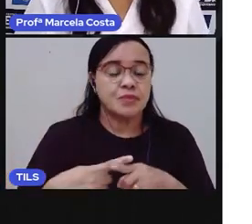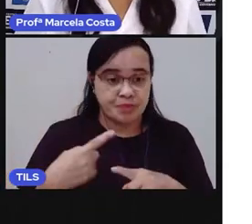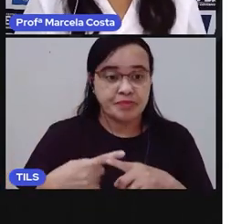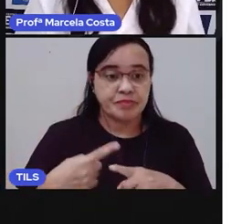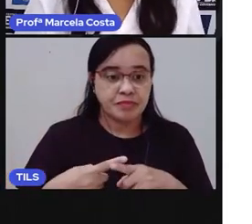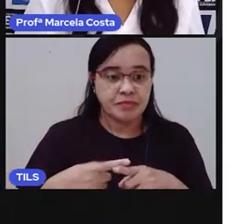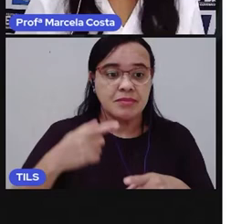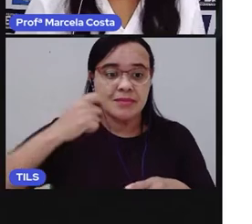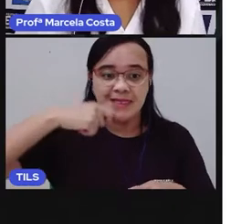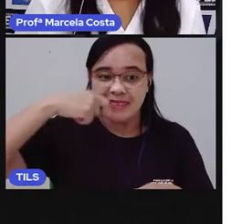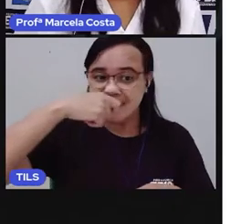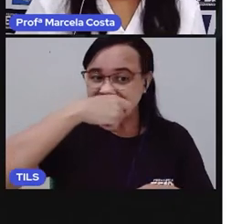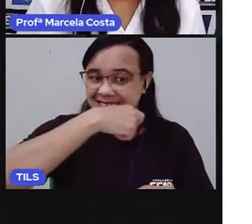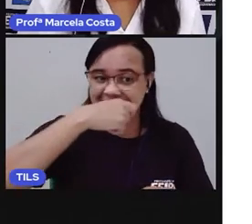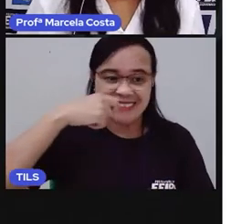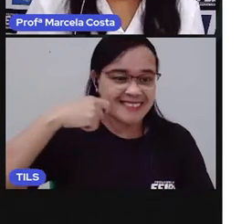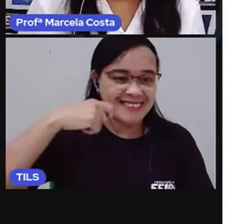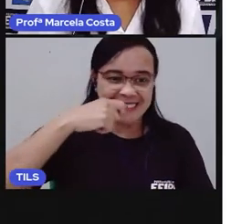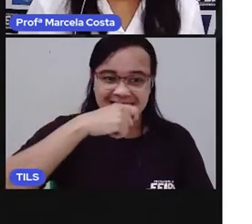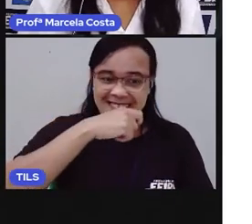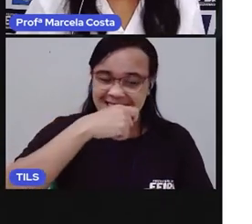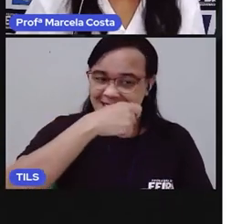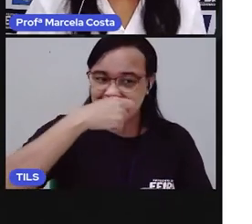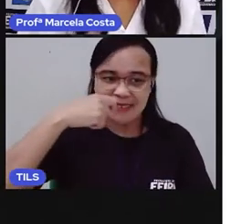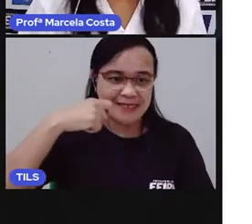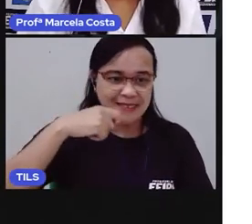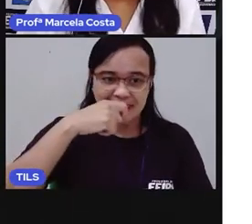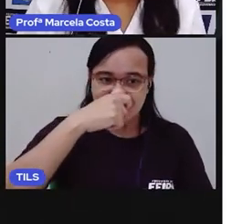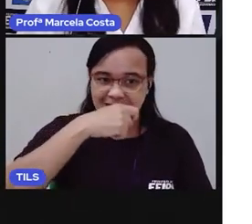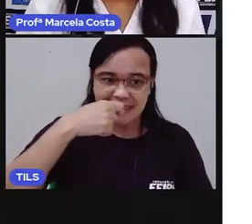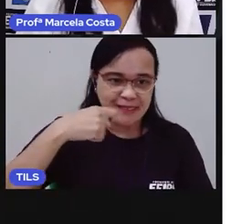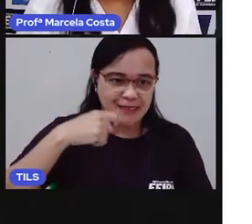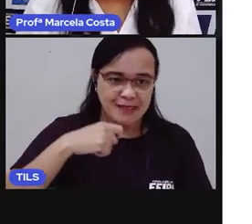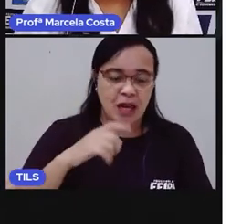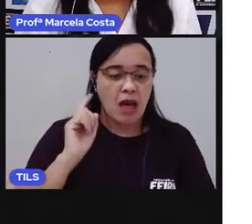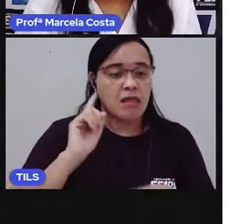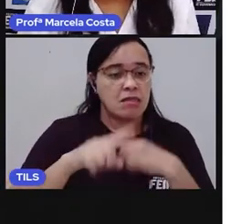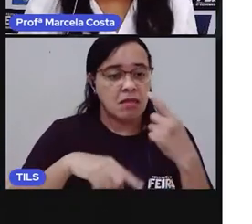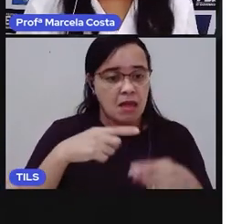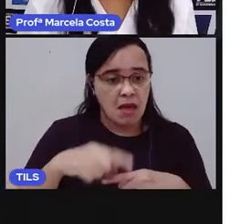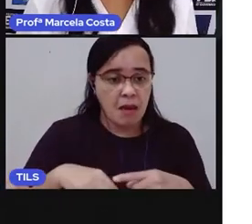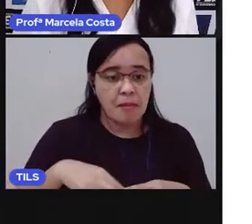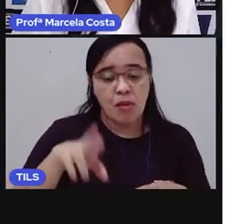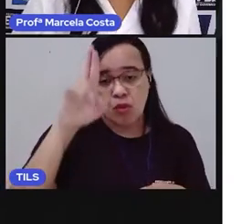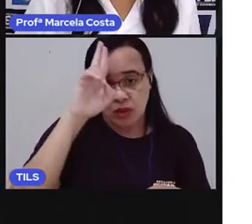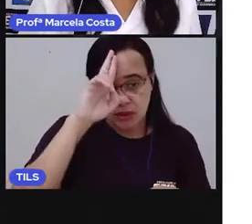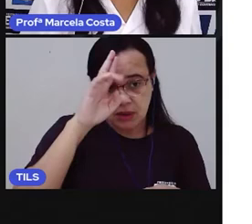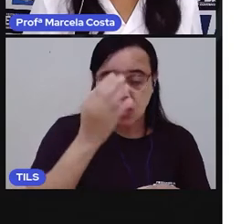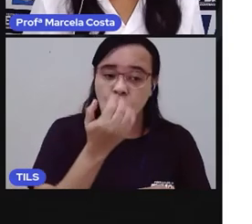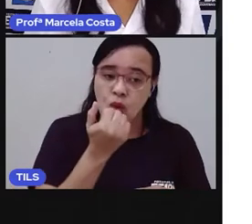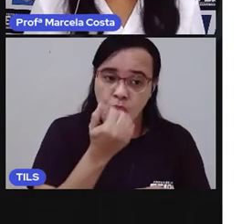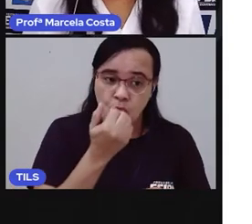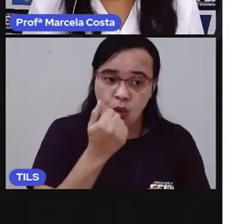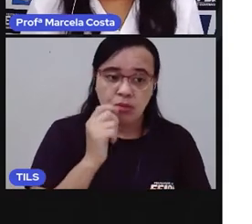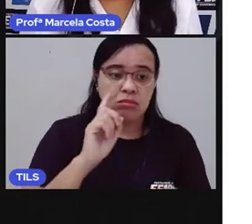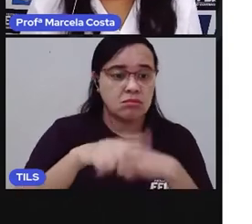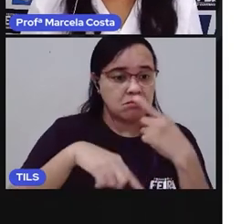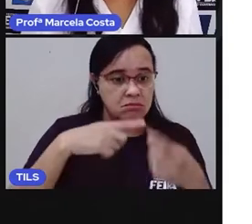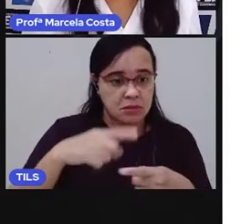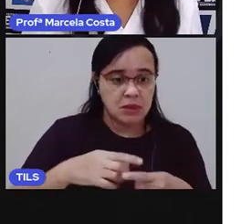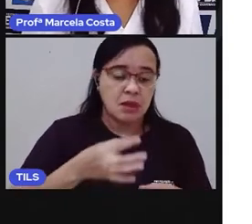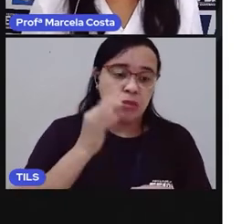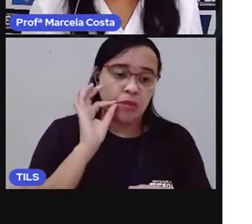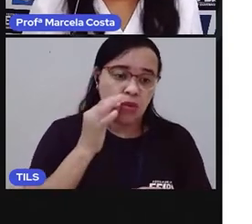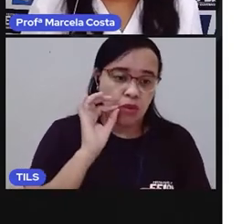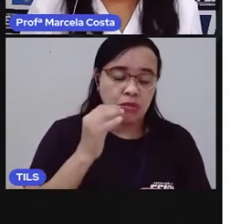Escovar os dentes antes das refeições, antes, depois das refeições, depois do almoço, depois do café da